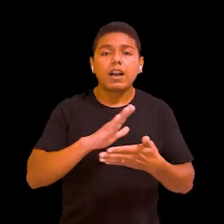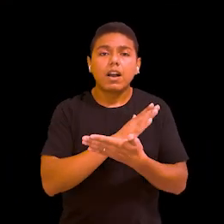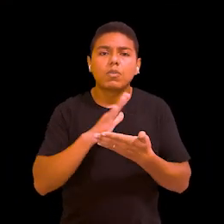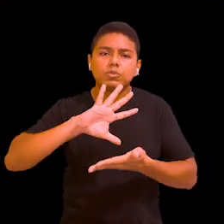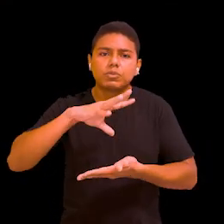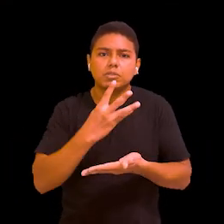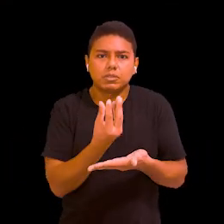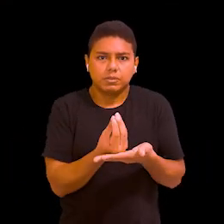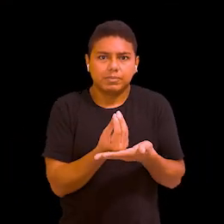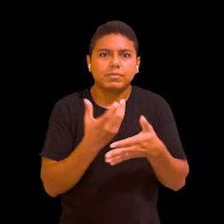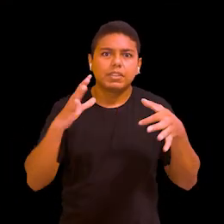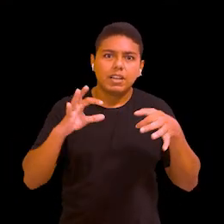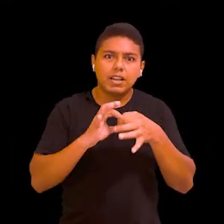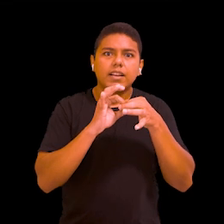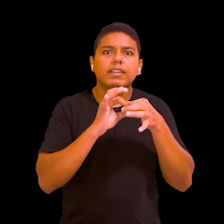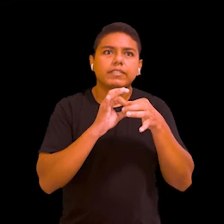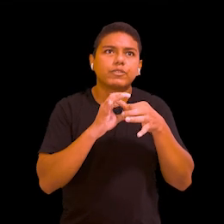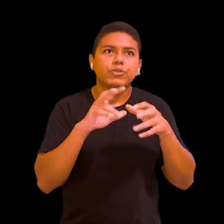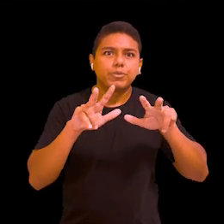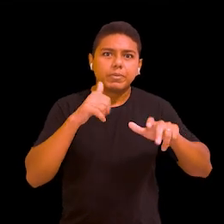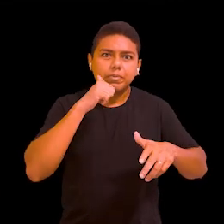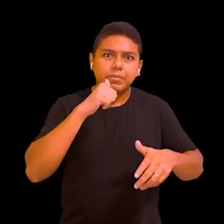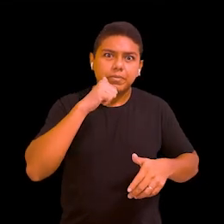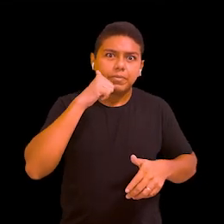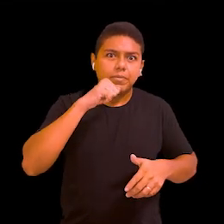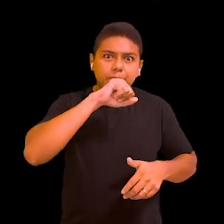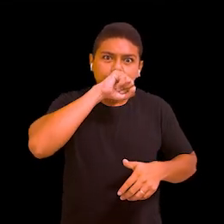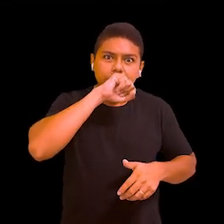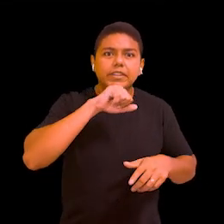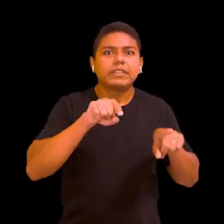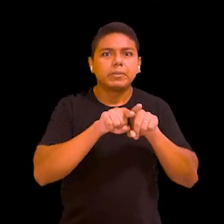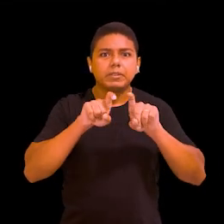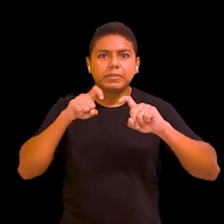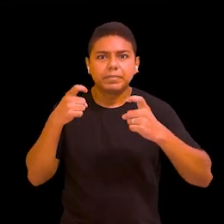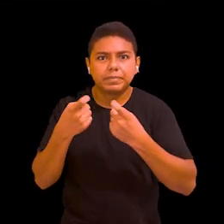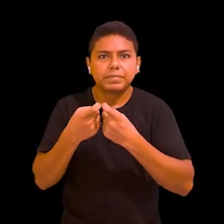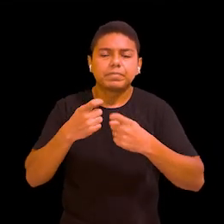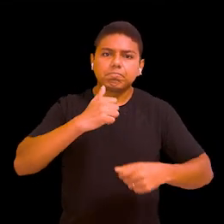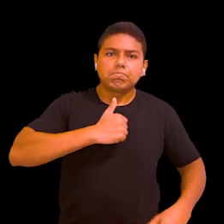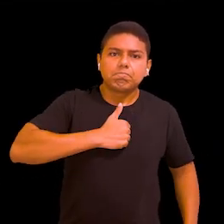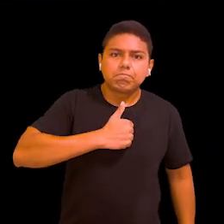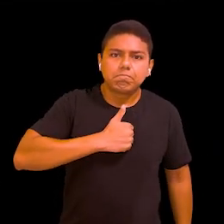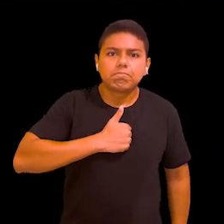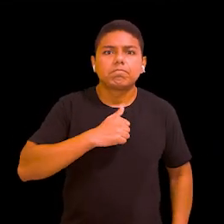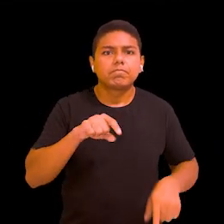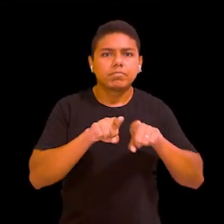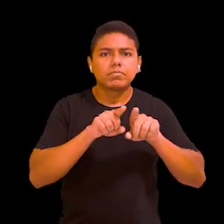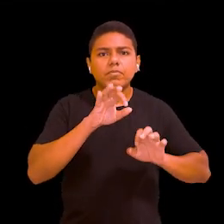ordem psicossocial relacionadas à maternidade, à sexualidade, à autoestima,